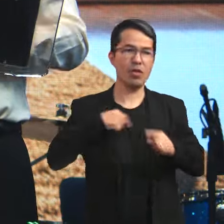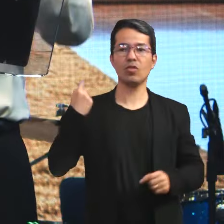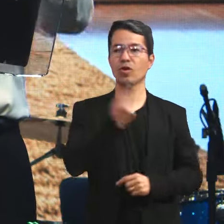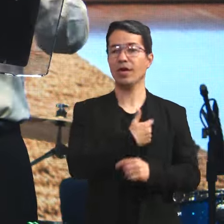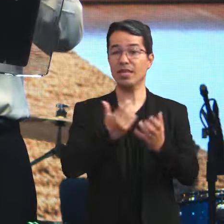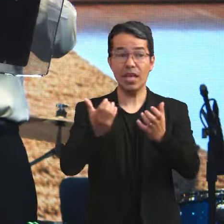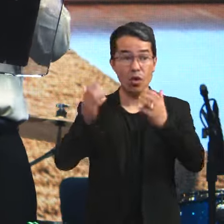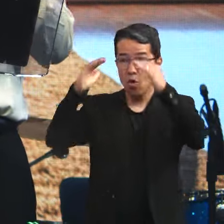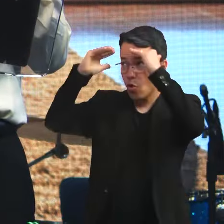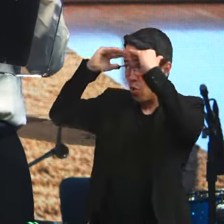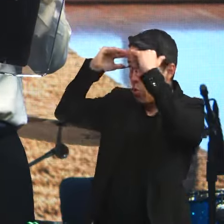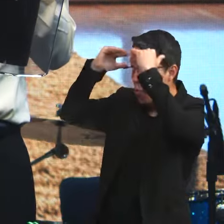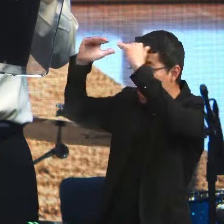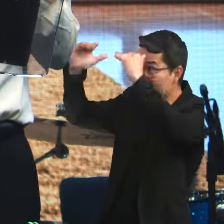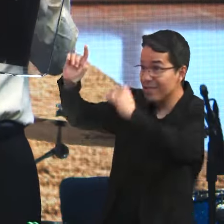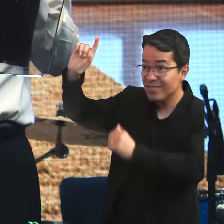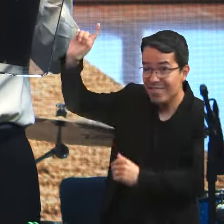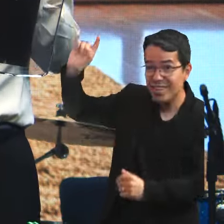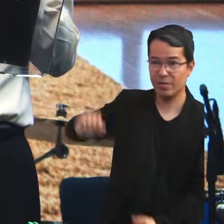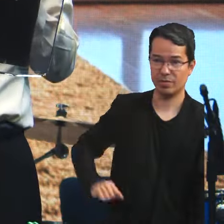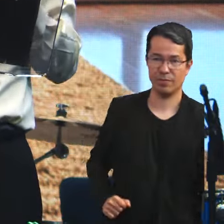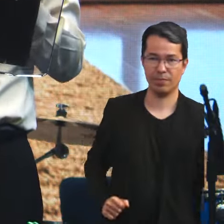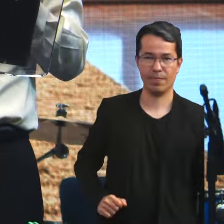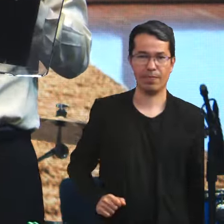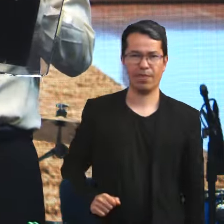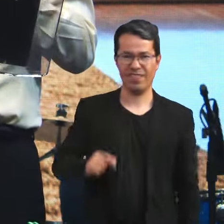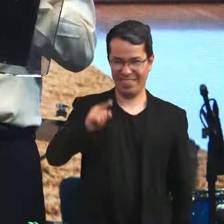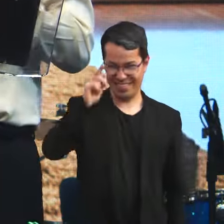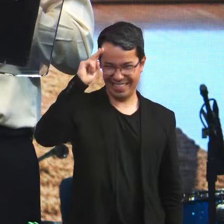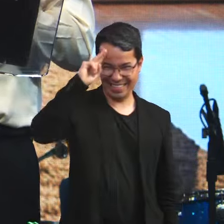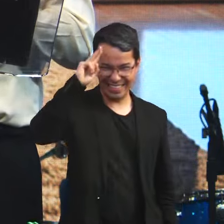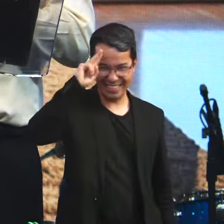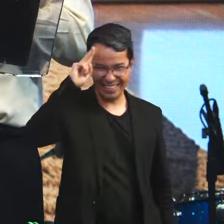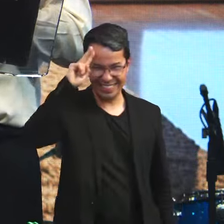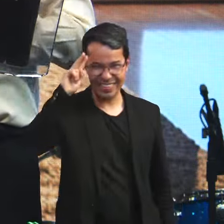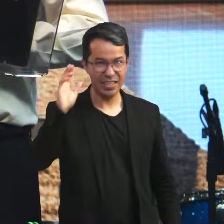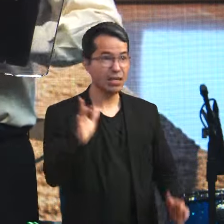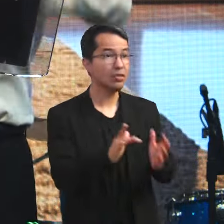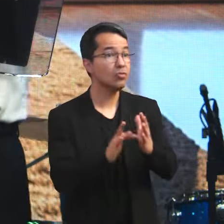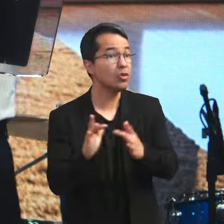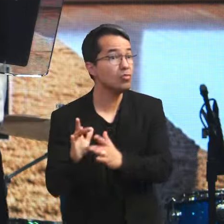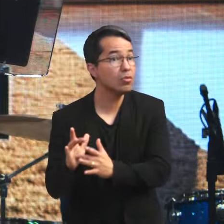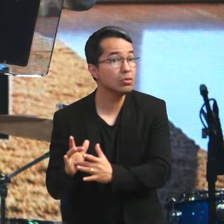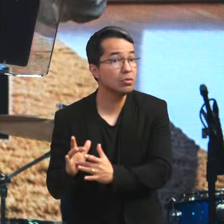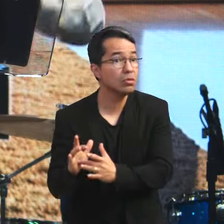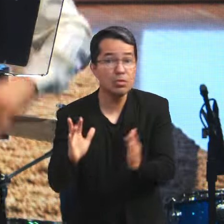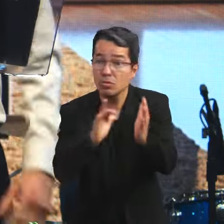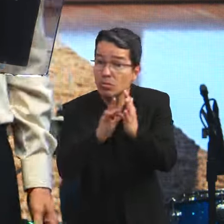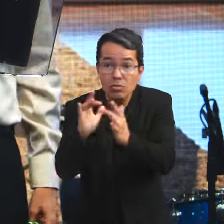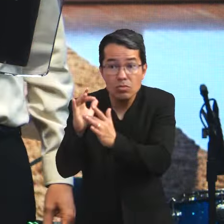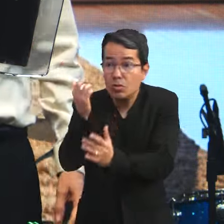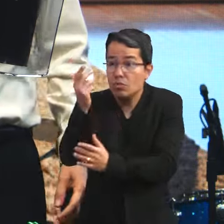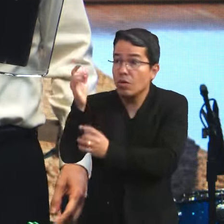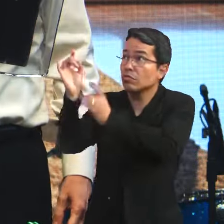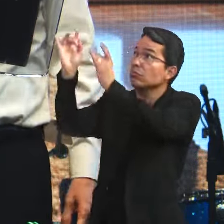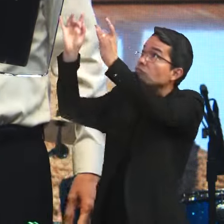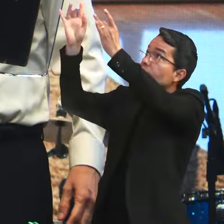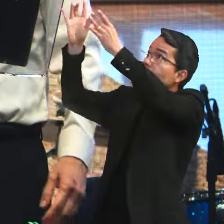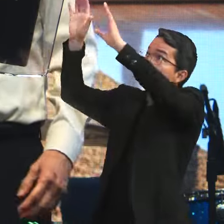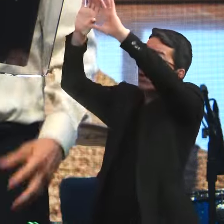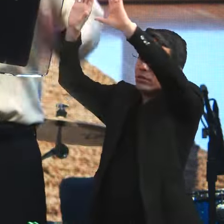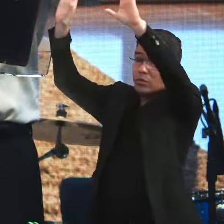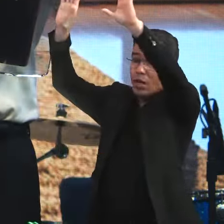ao Senor igual que Jes abandonou M forma que Jesus abandonou o paiou abandonou